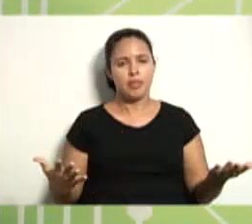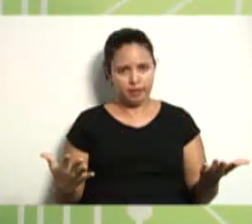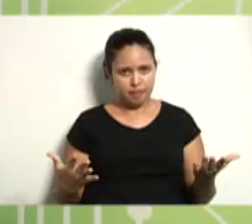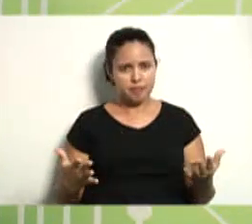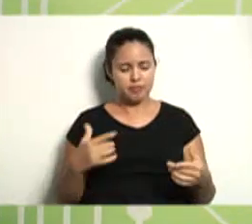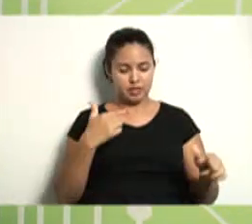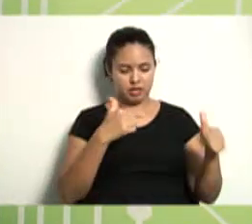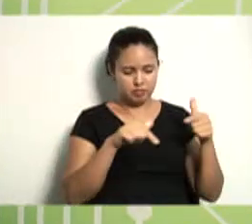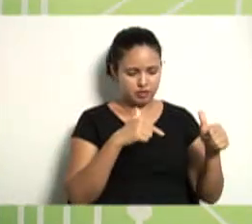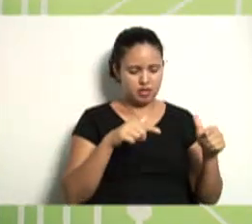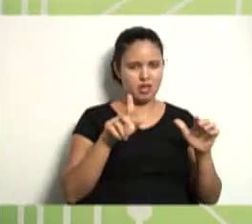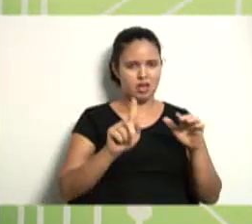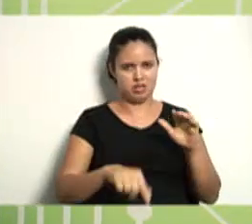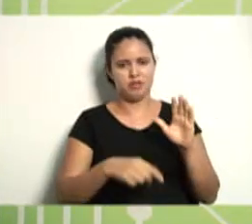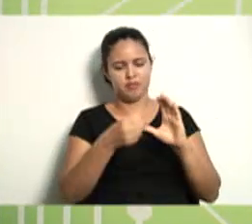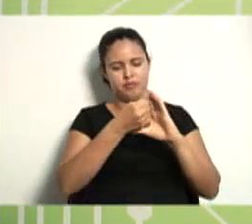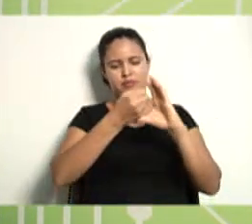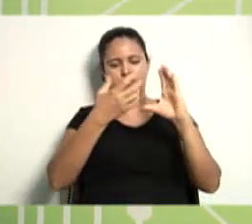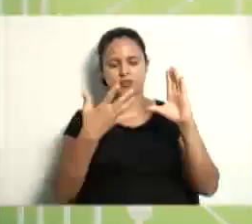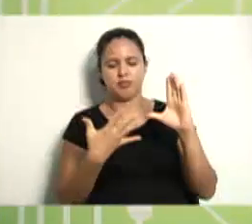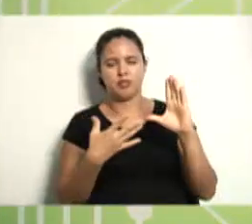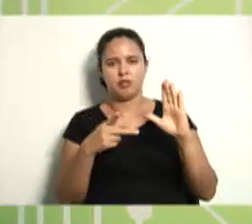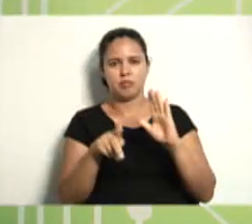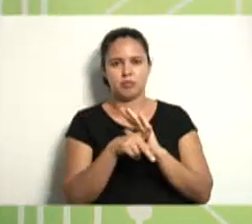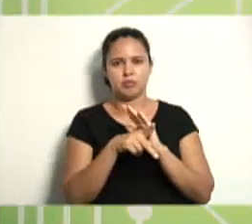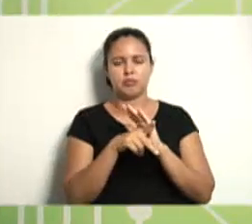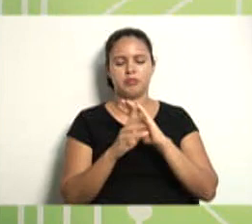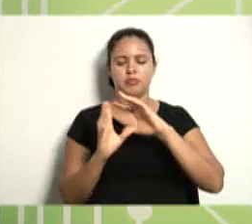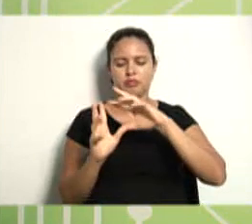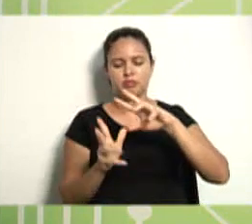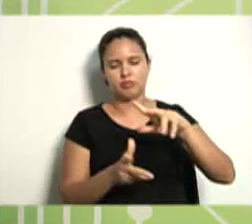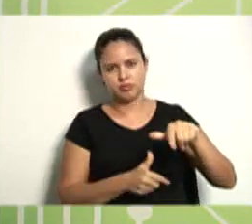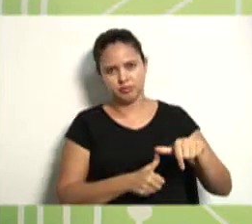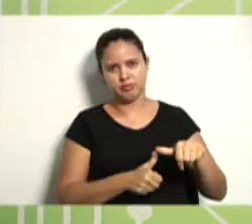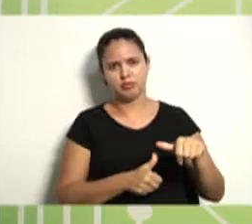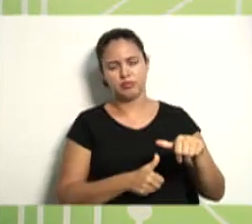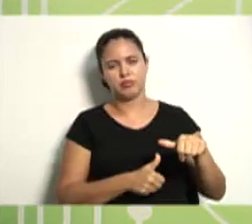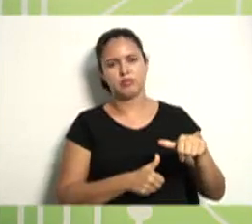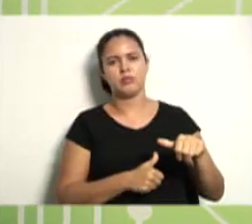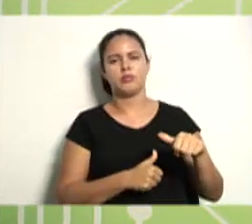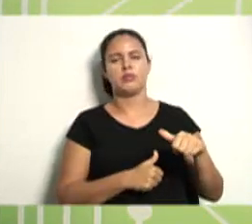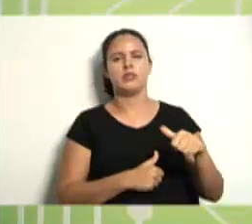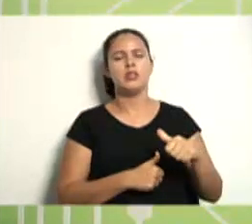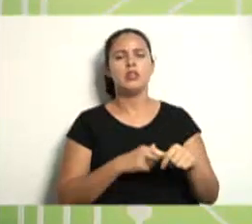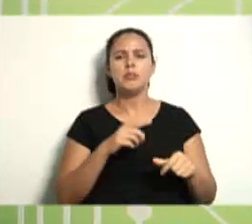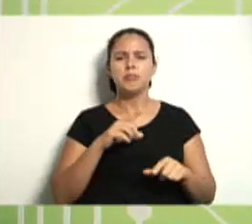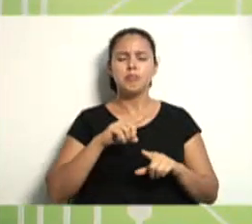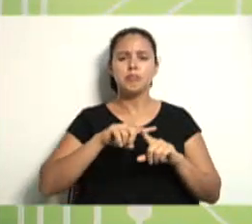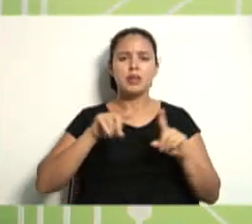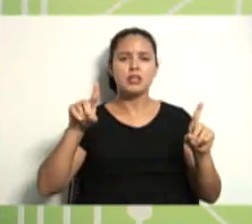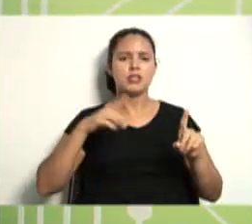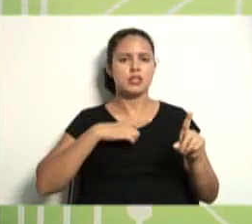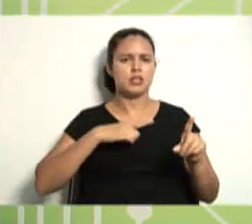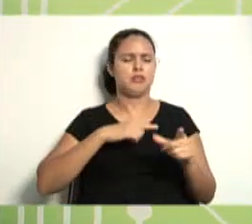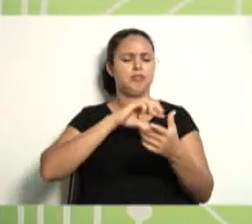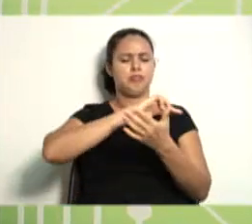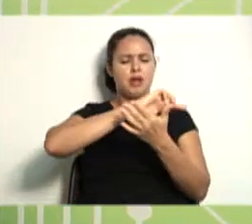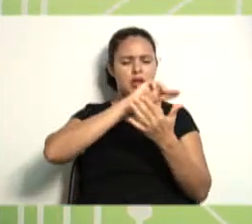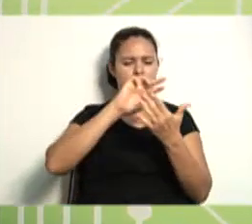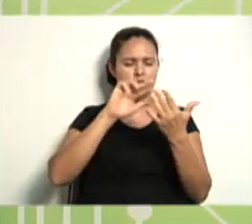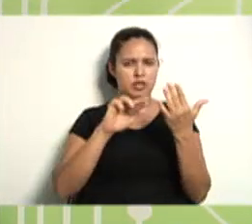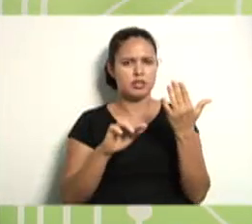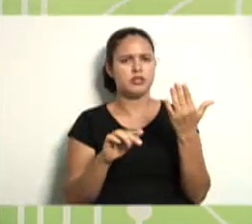da humanidade, que tipo de trabalho nós vamos realizar, que tipo de trabalho é